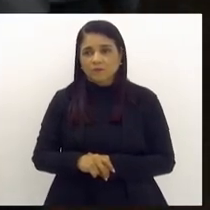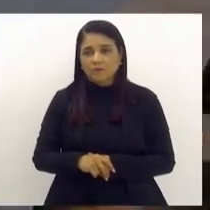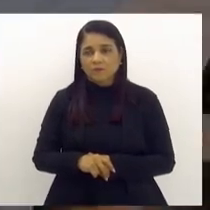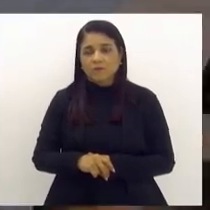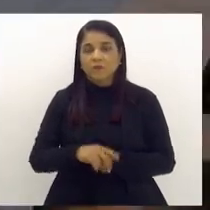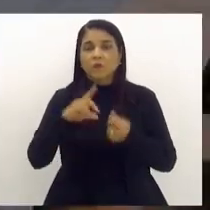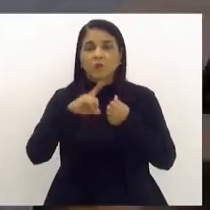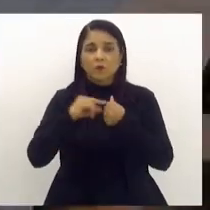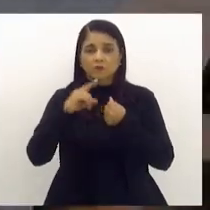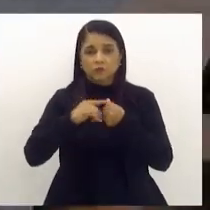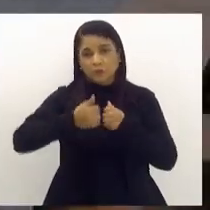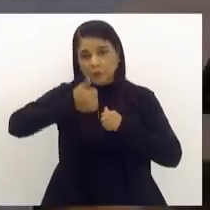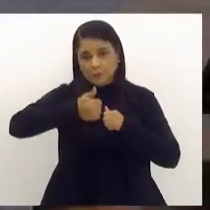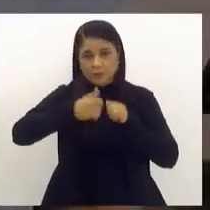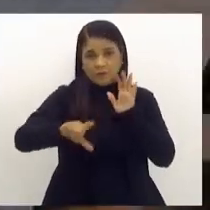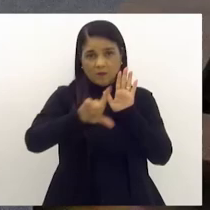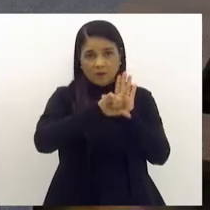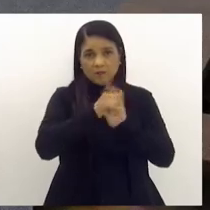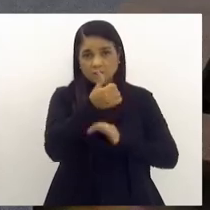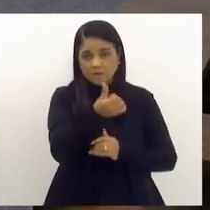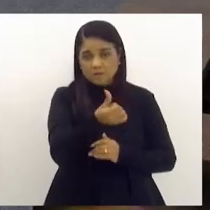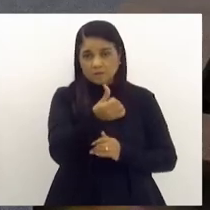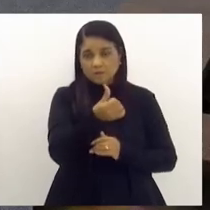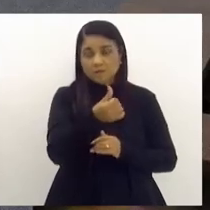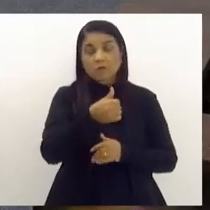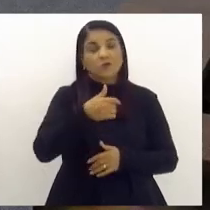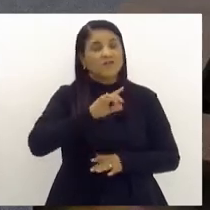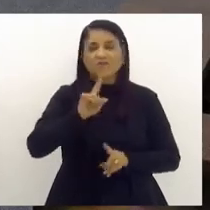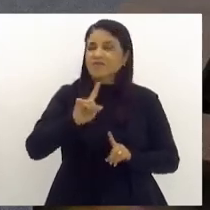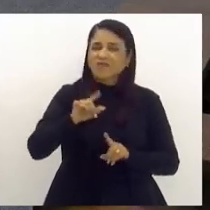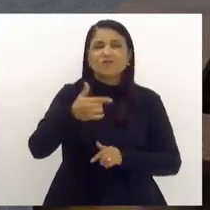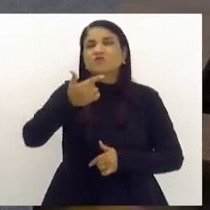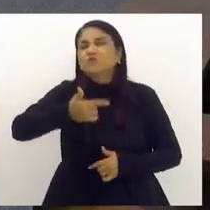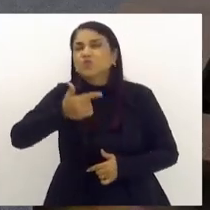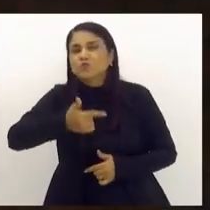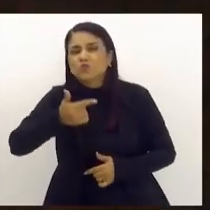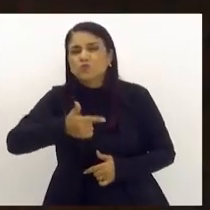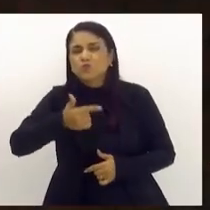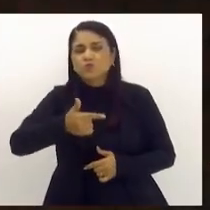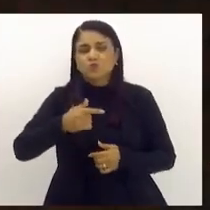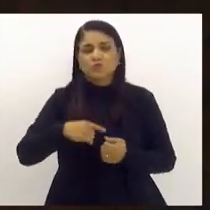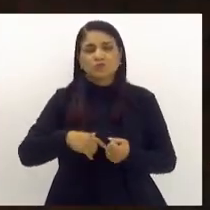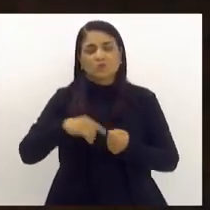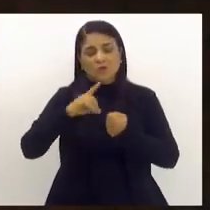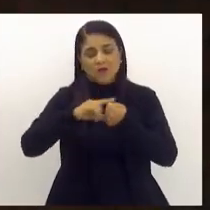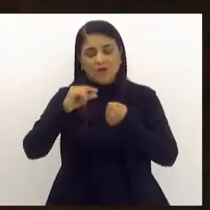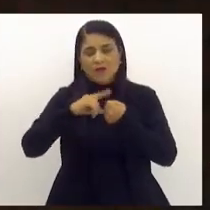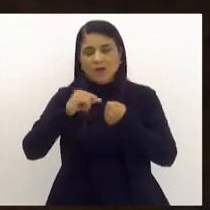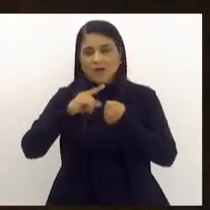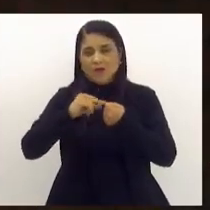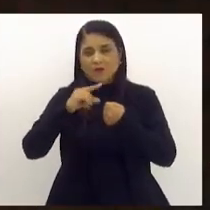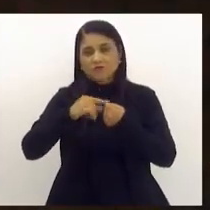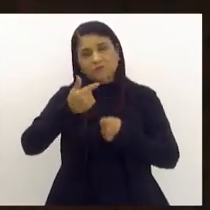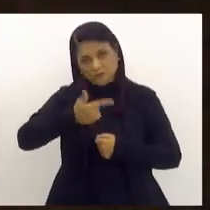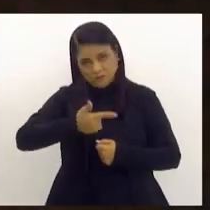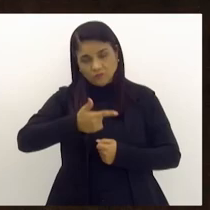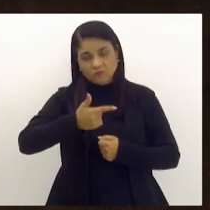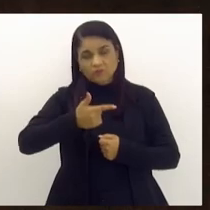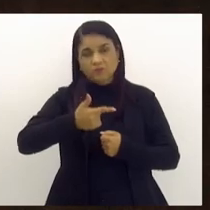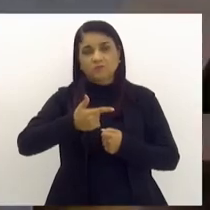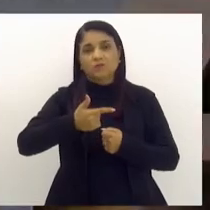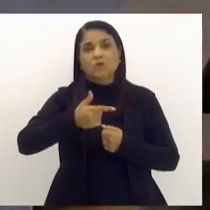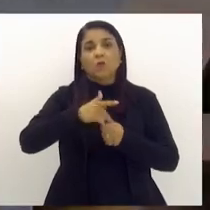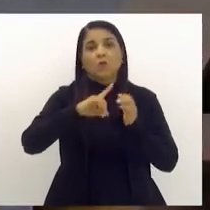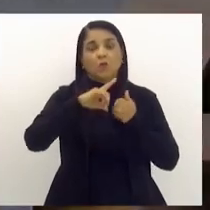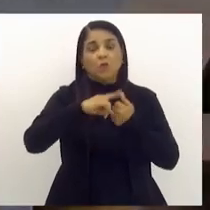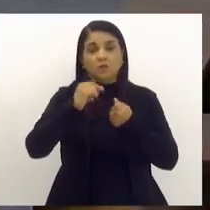O artigo 1º da lei número 600... Não, o segundo. É o segundo. Artigo 2º. É, isso mesmo. O artigo